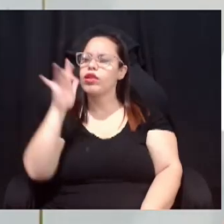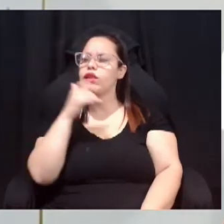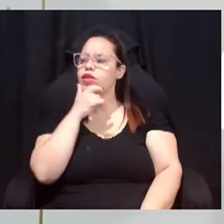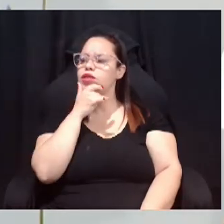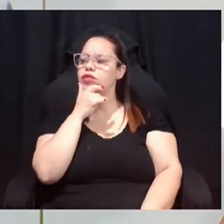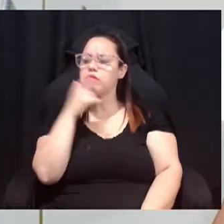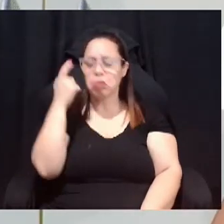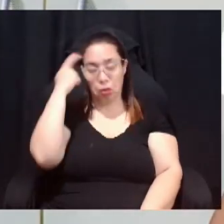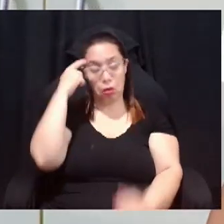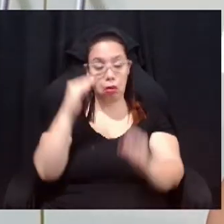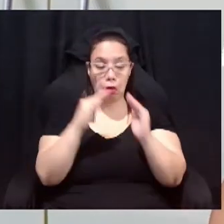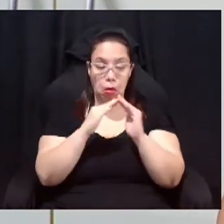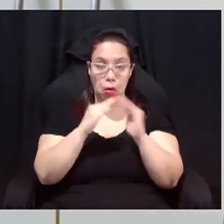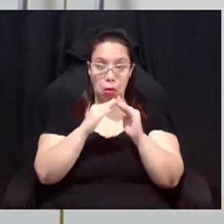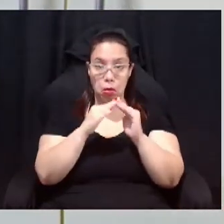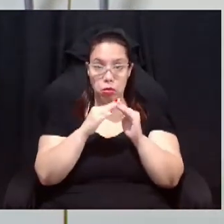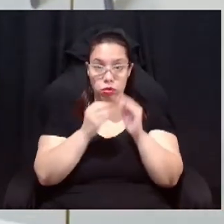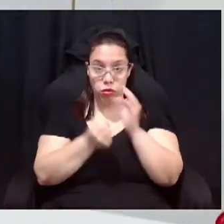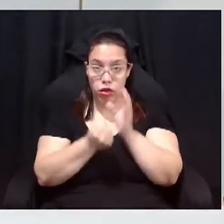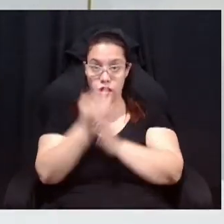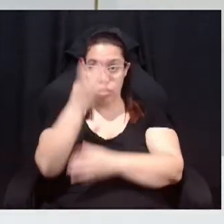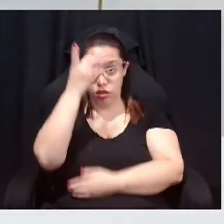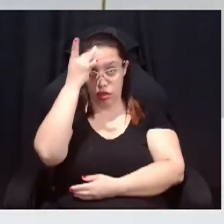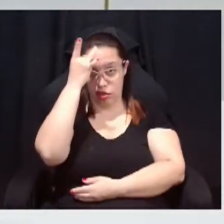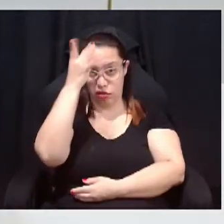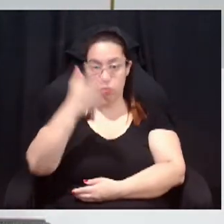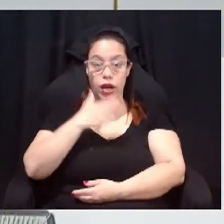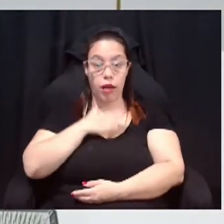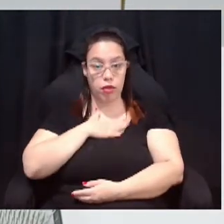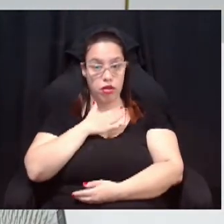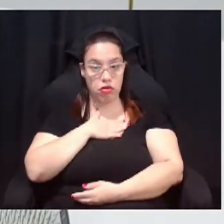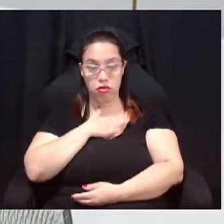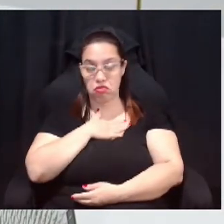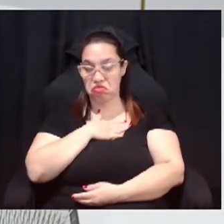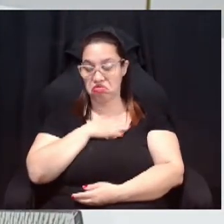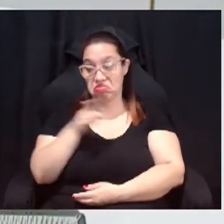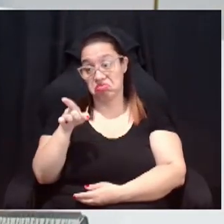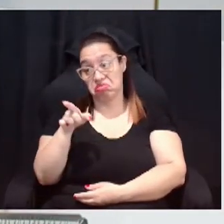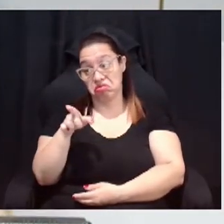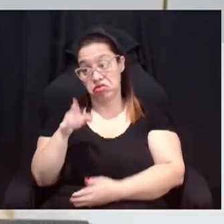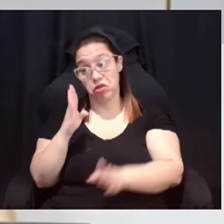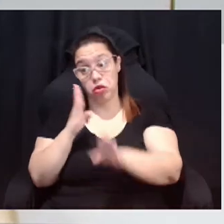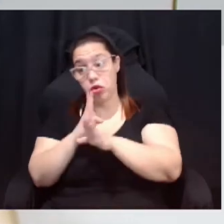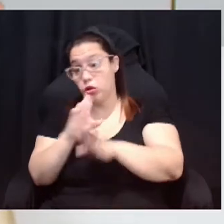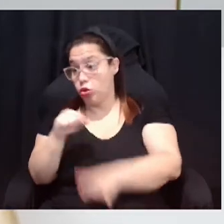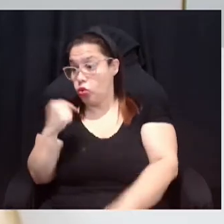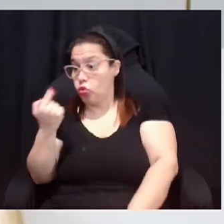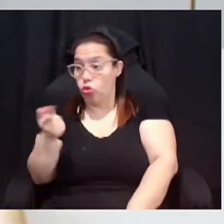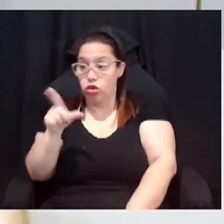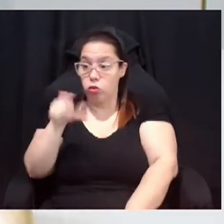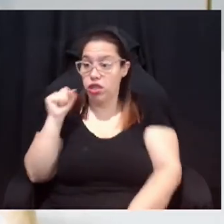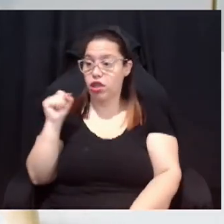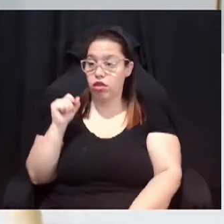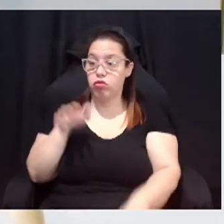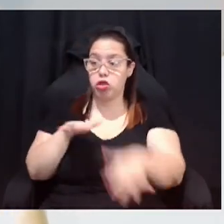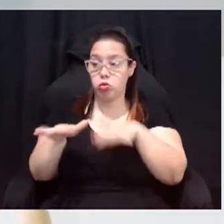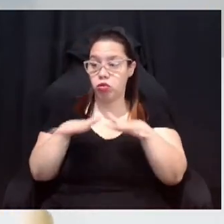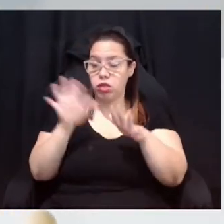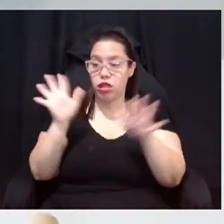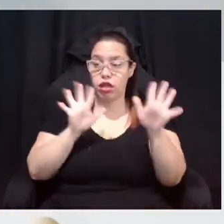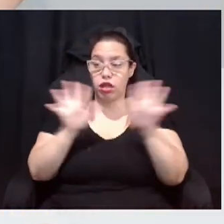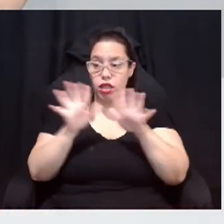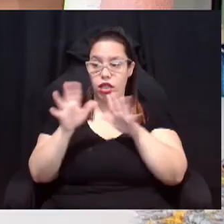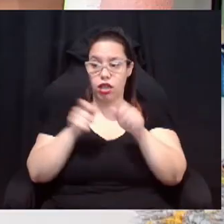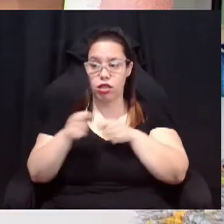descobri que dessa forma é mais fácil para mim. Então pode ser que você encontre um outro jeito de movimentar as linhas do